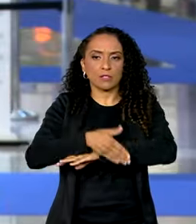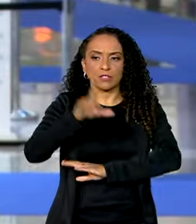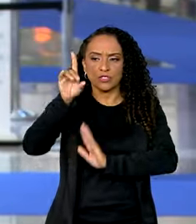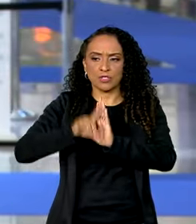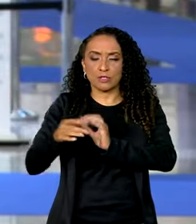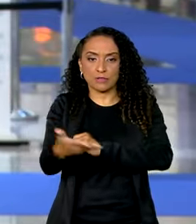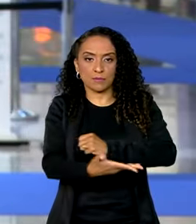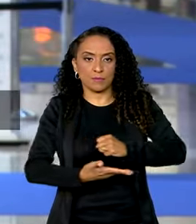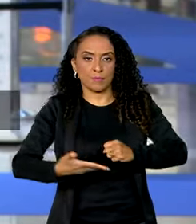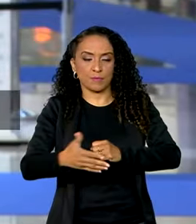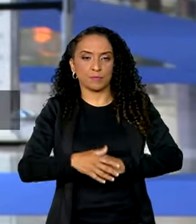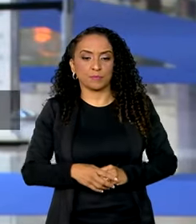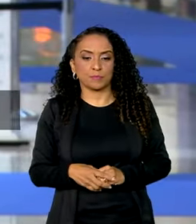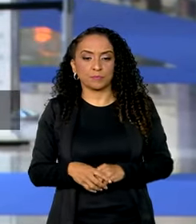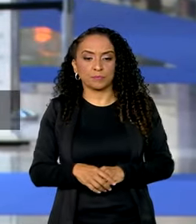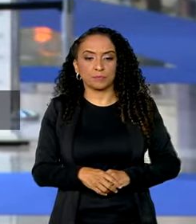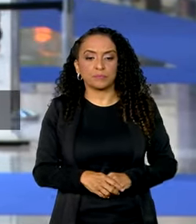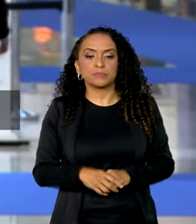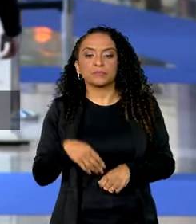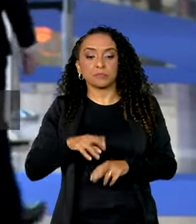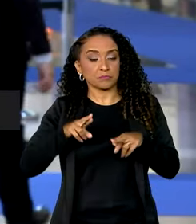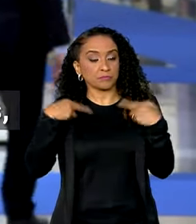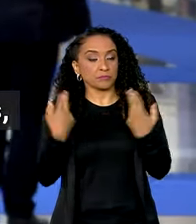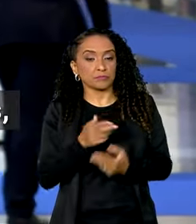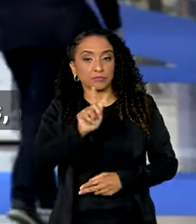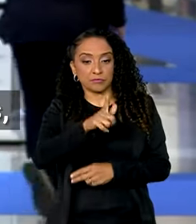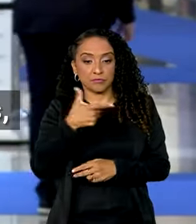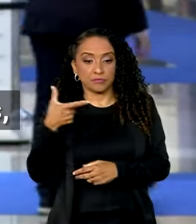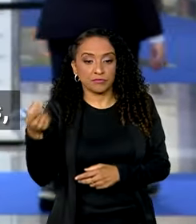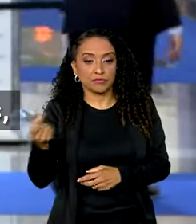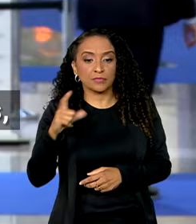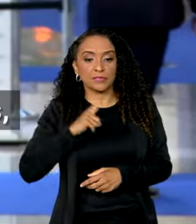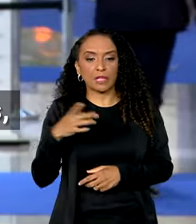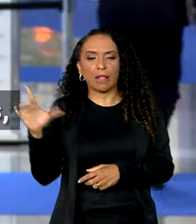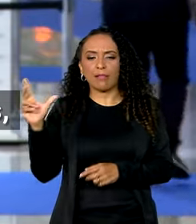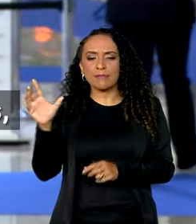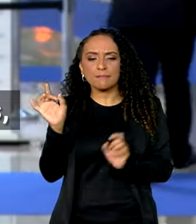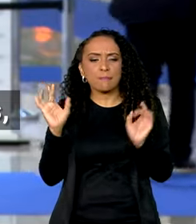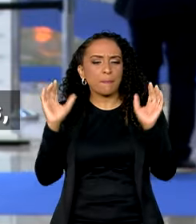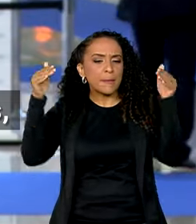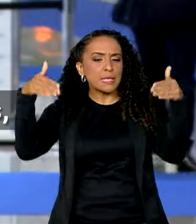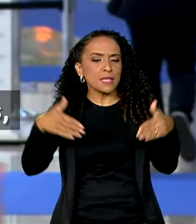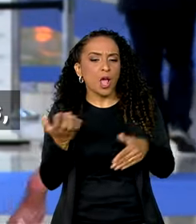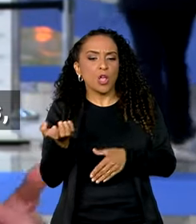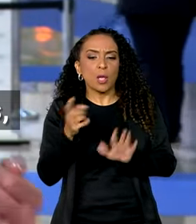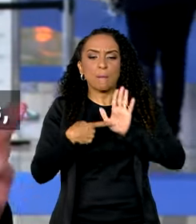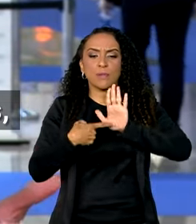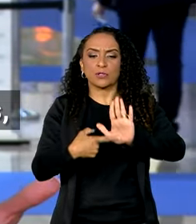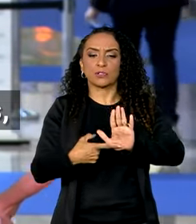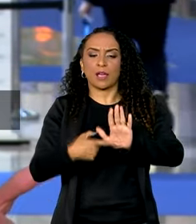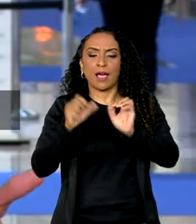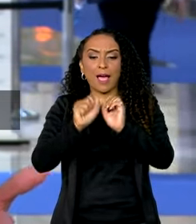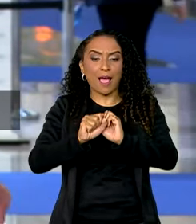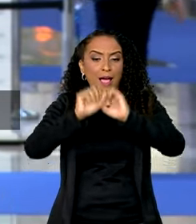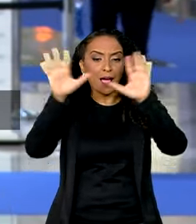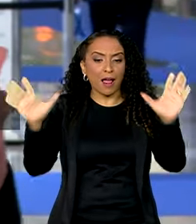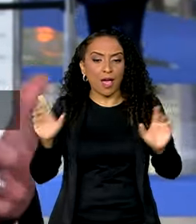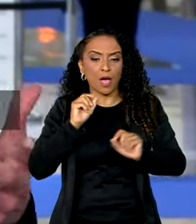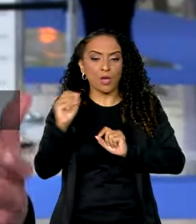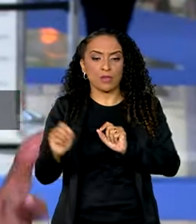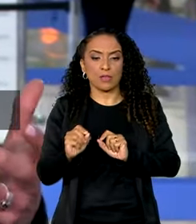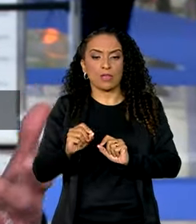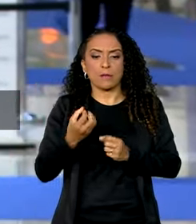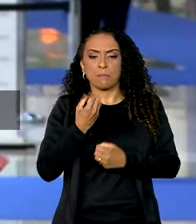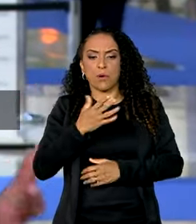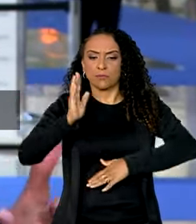direitos básicos. Esta reunião do G20 tem a particularidade de que quer mostrar evidências. Está